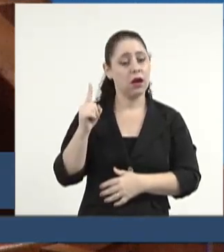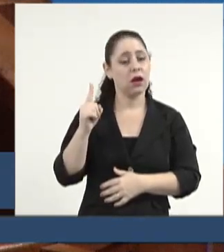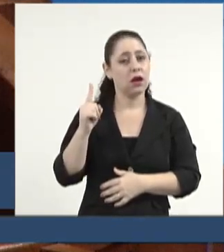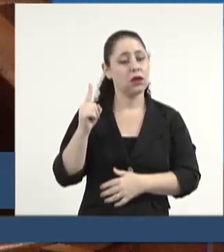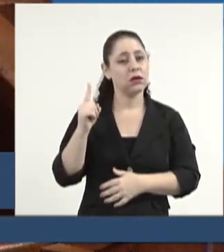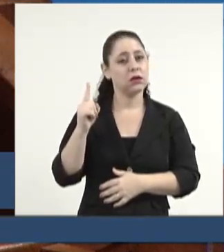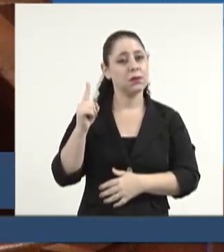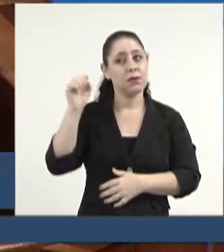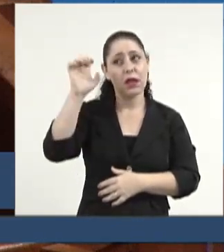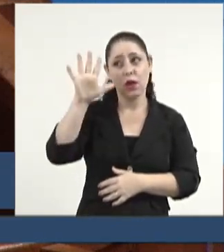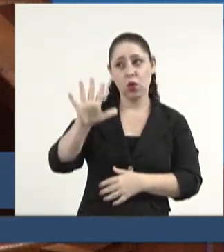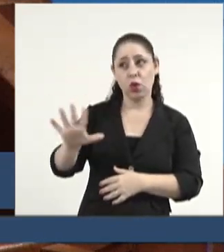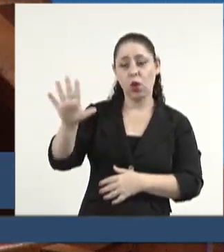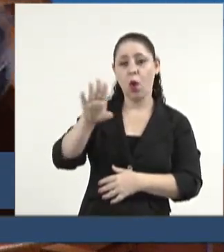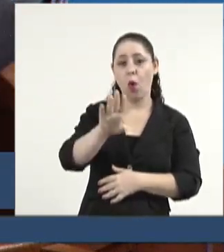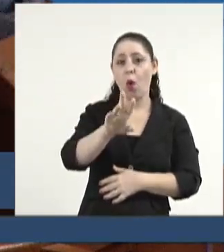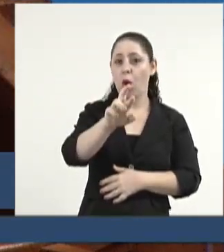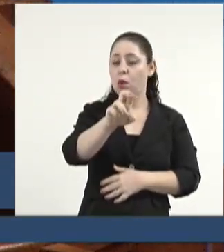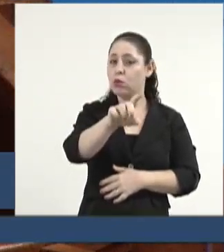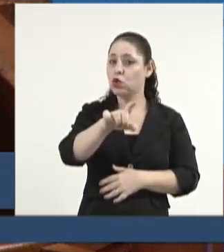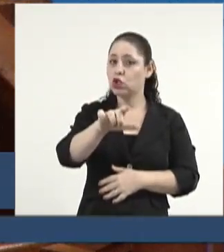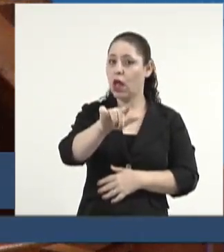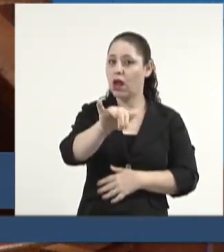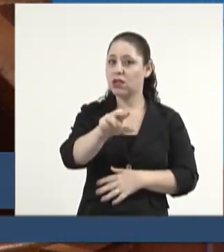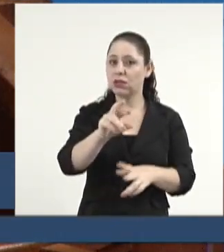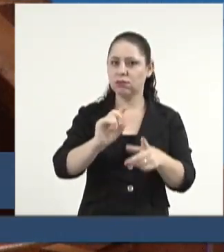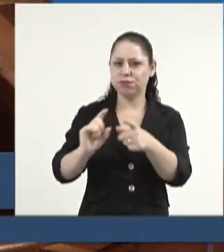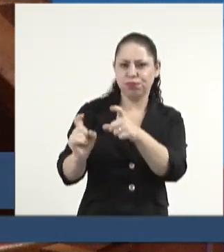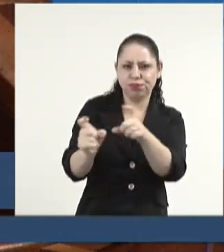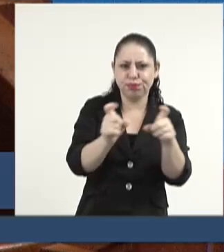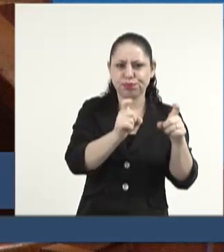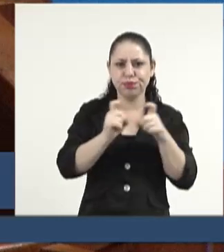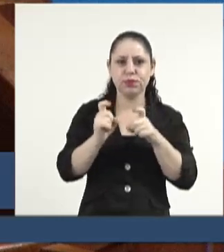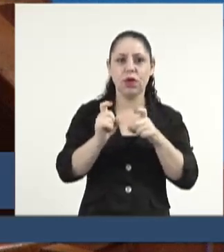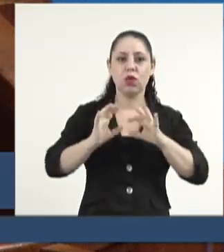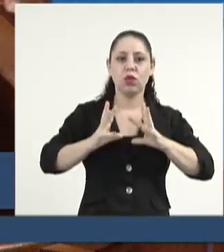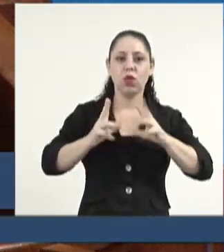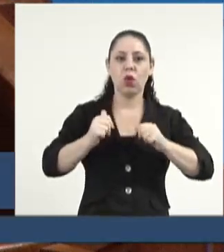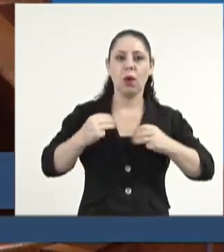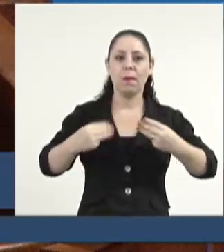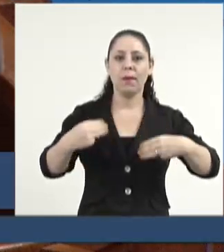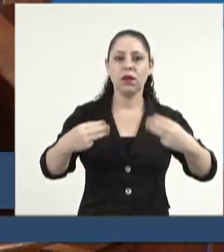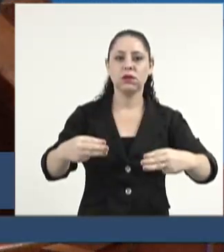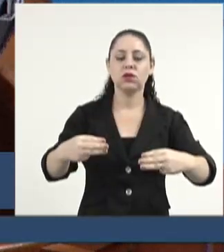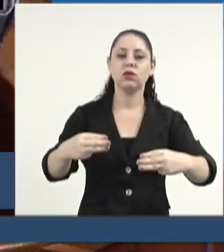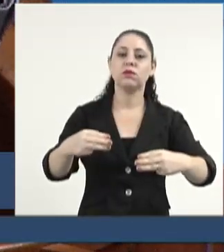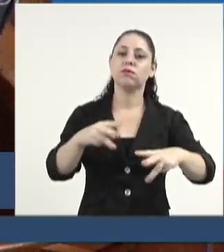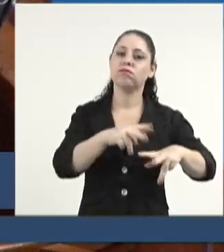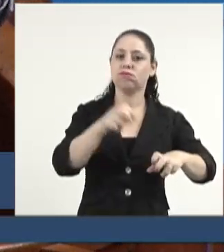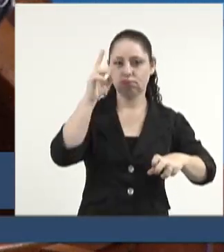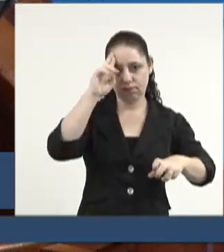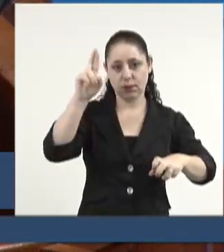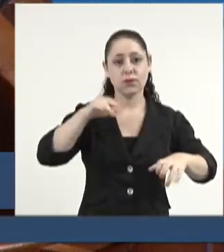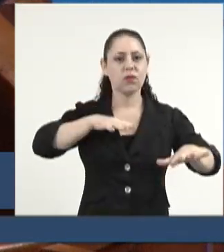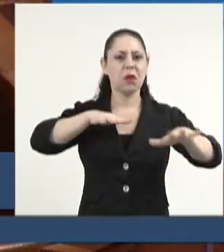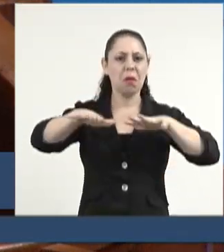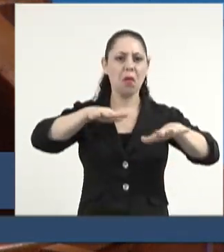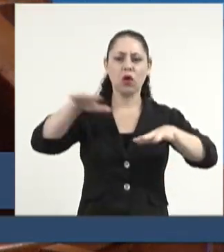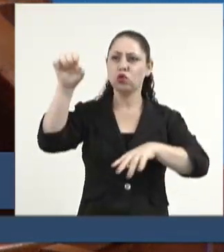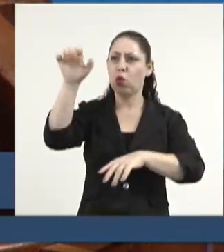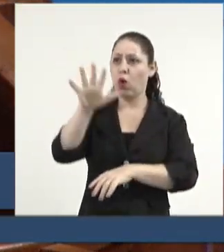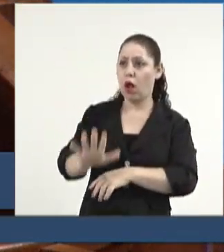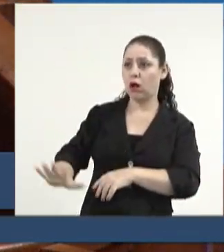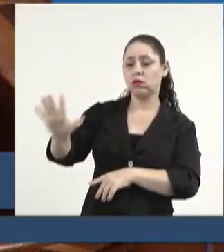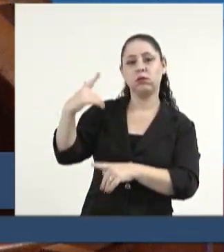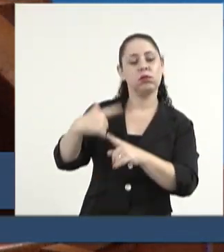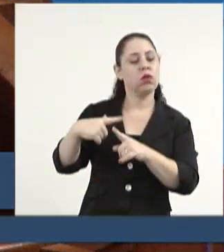houve em Bruxelas, no último dia 26, reuniram todos os ministros de Agricultura, e lá os manifestantes da Europa inteira, porque